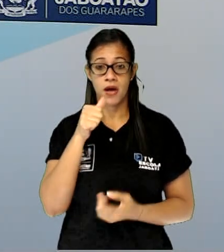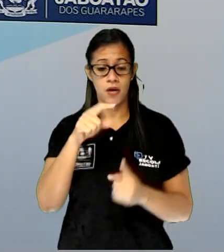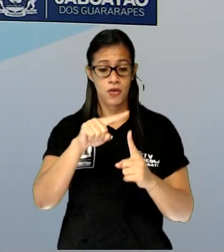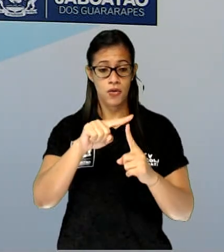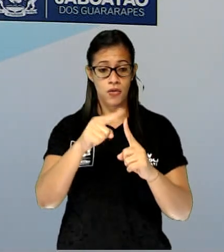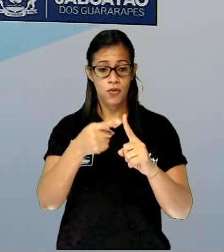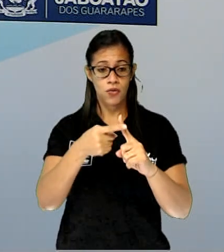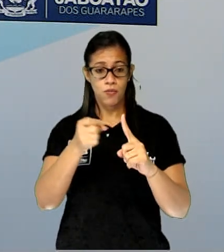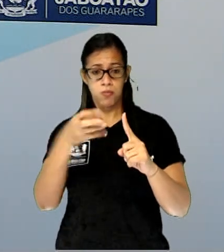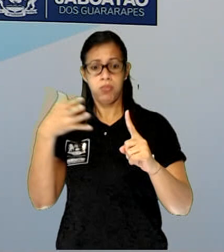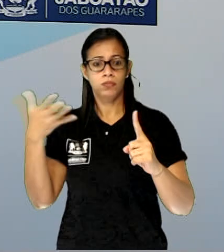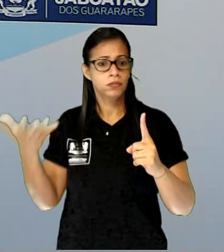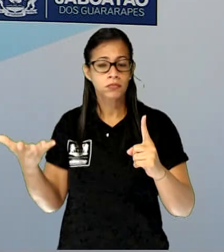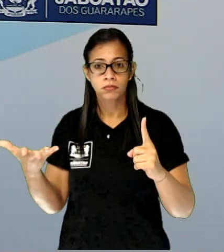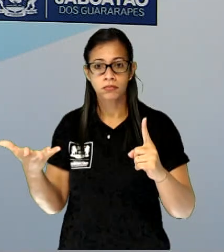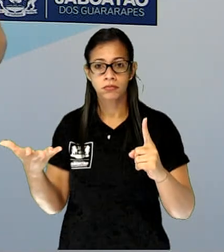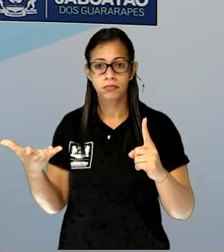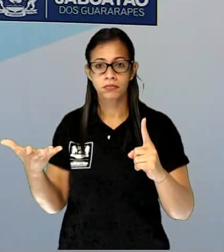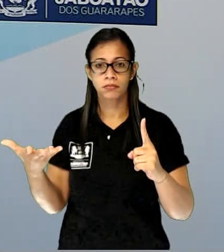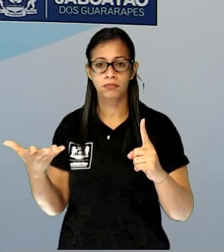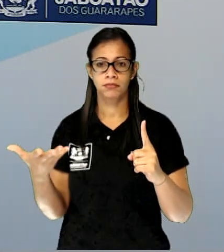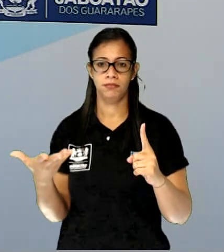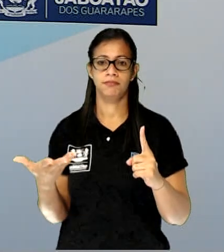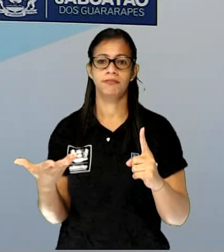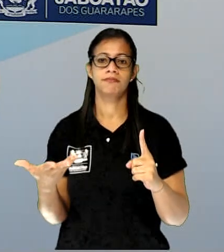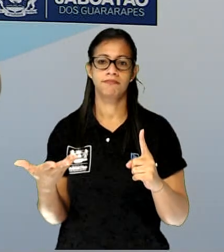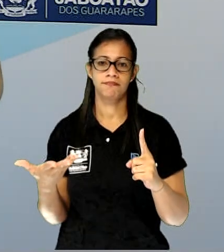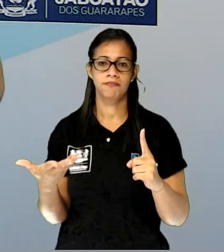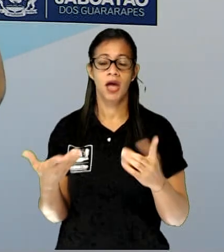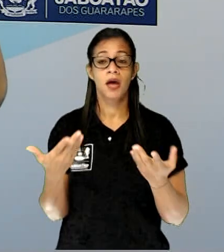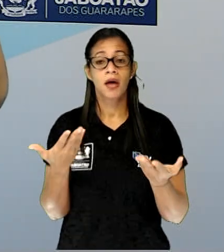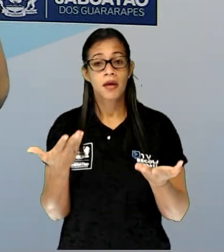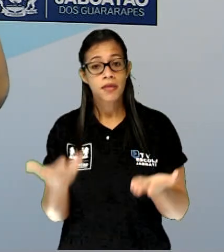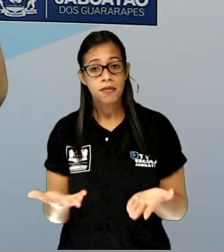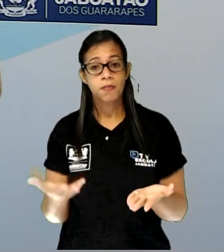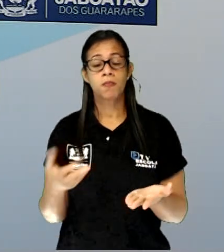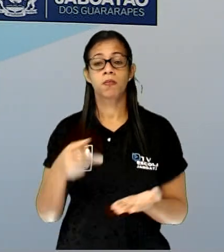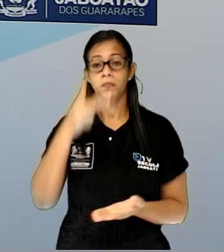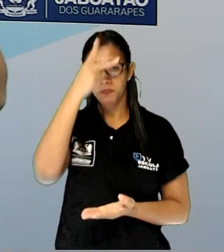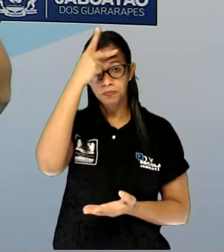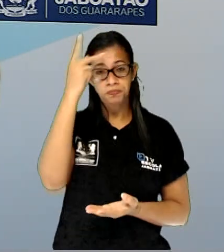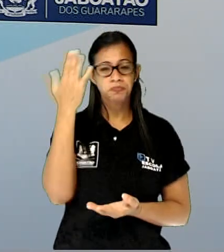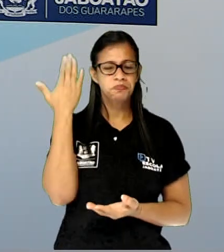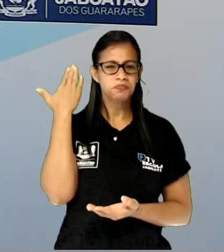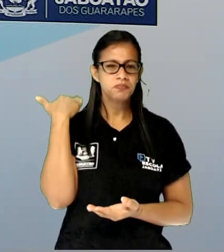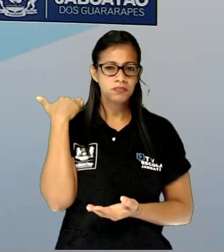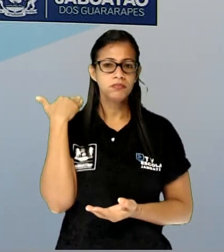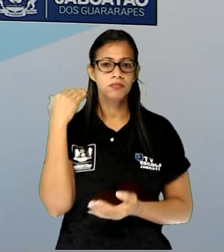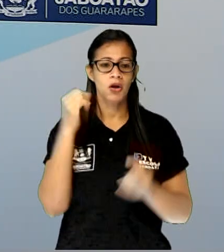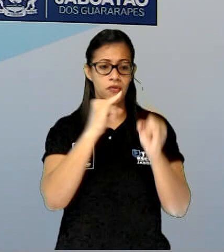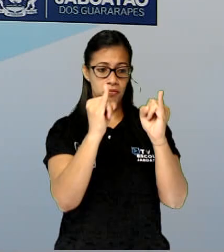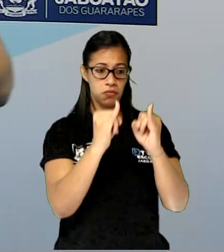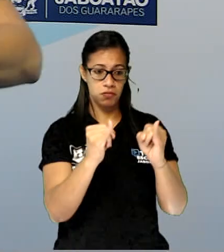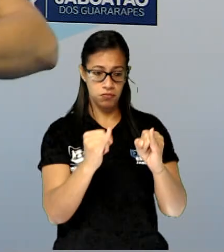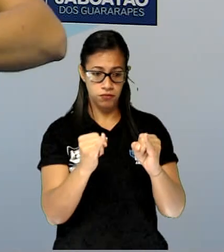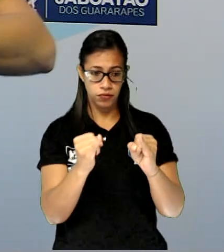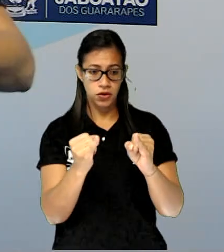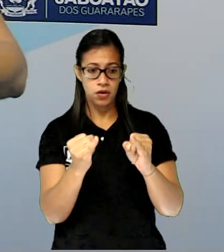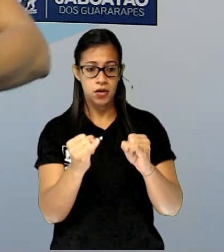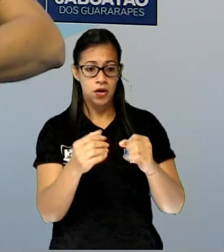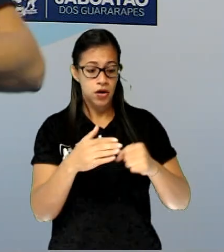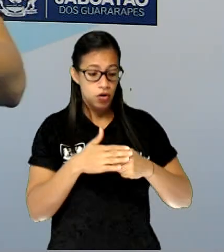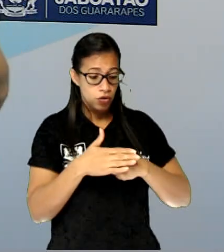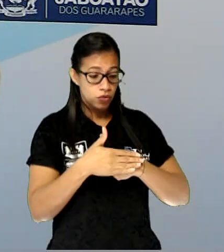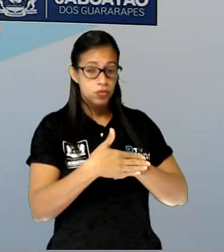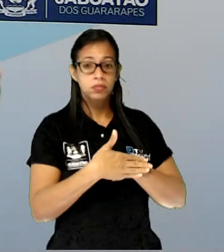eles faziam? Faziam essa figura, escondiam dentro das cavernas e oravam para os seus deuses, porque eles já tinham uma